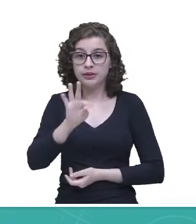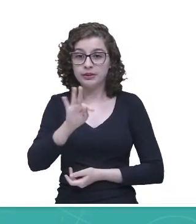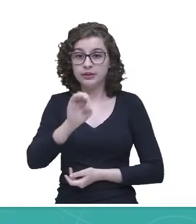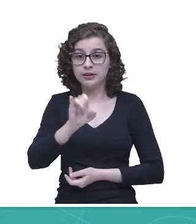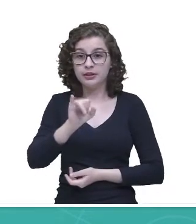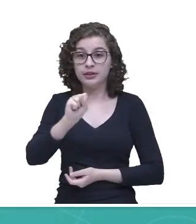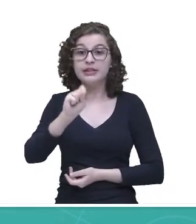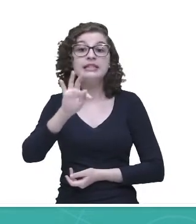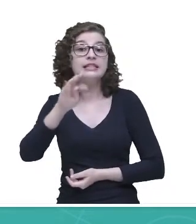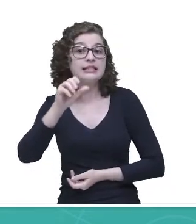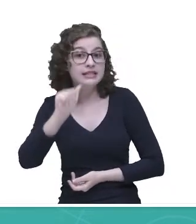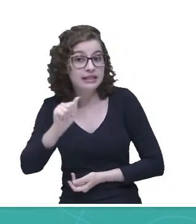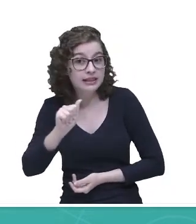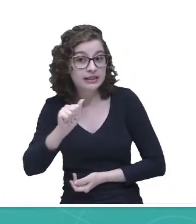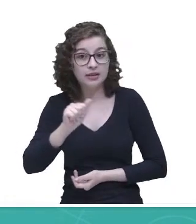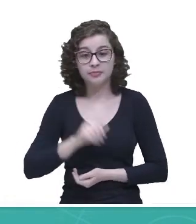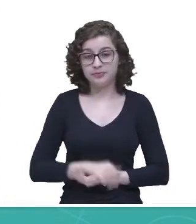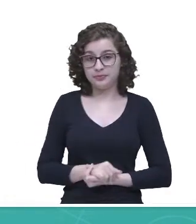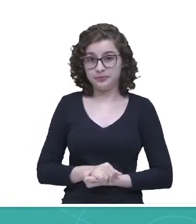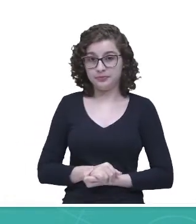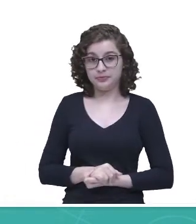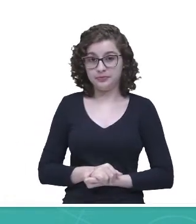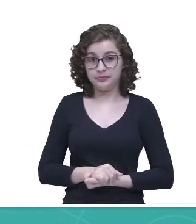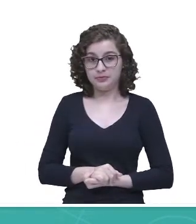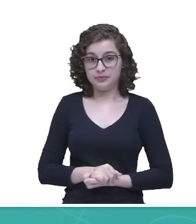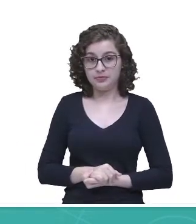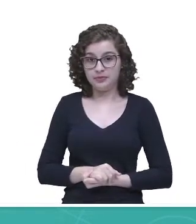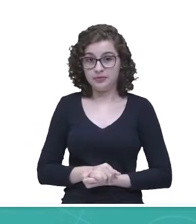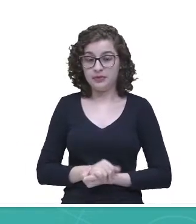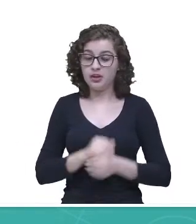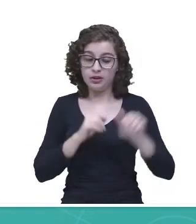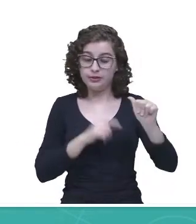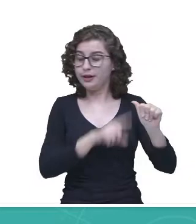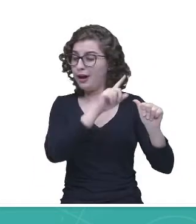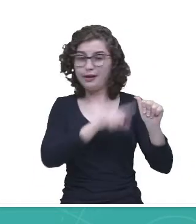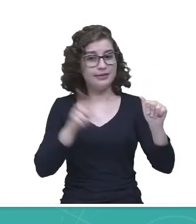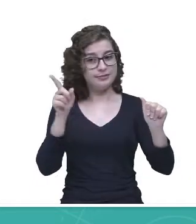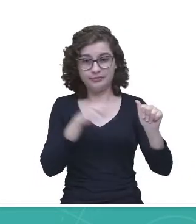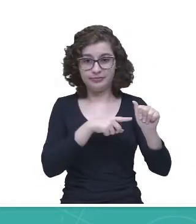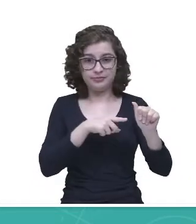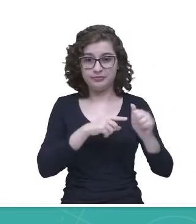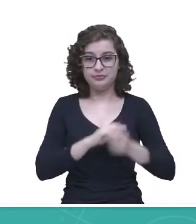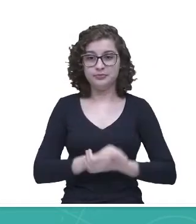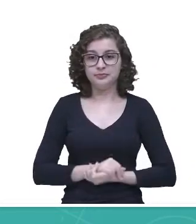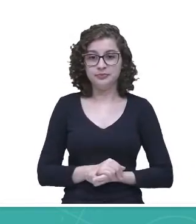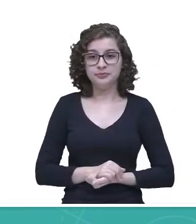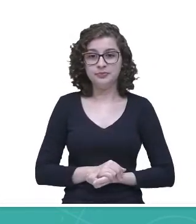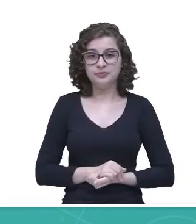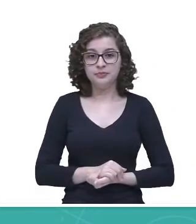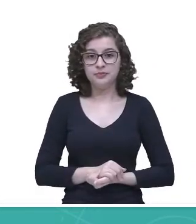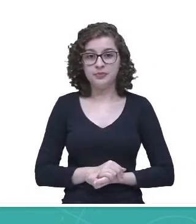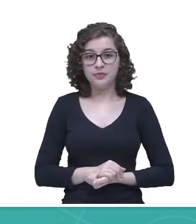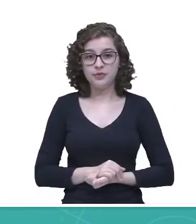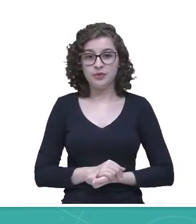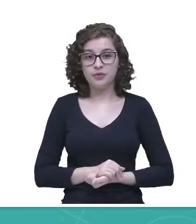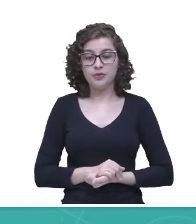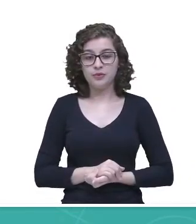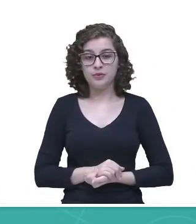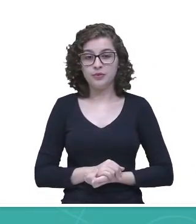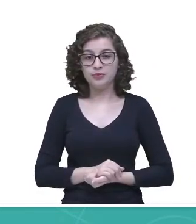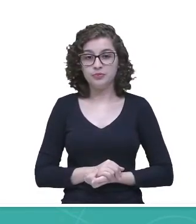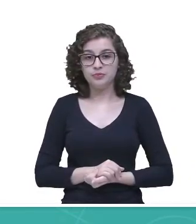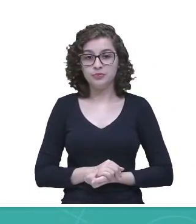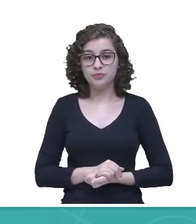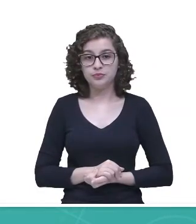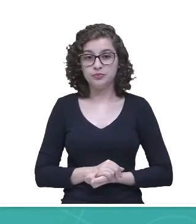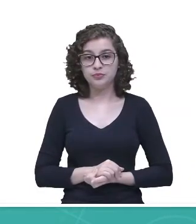nossa questão está totalmente descartada, porque temos mais de um Deus.